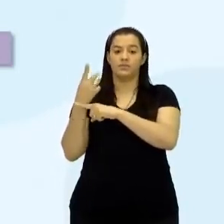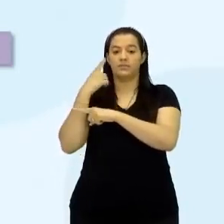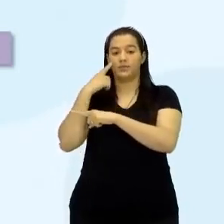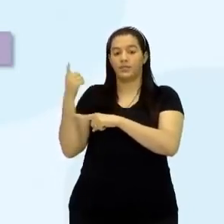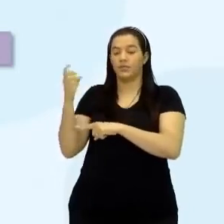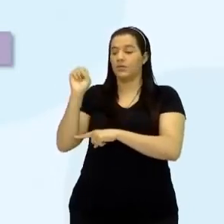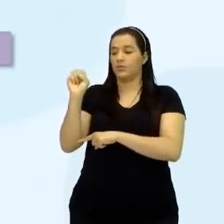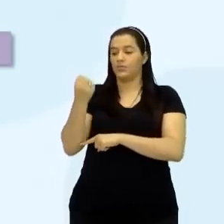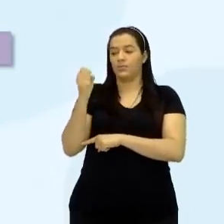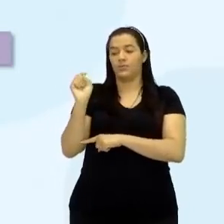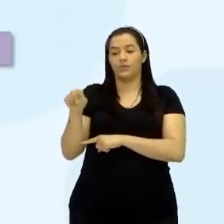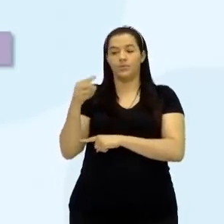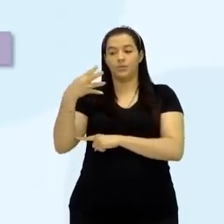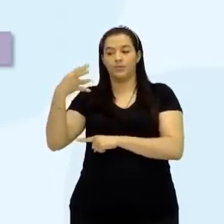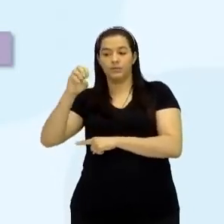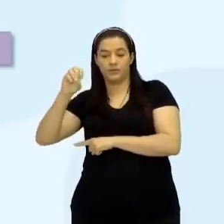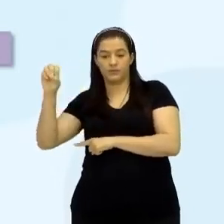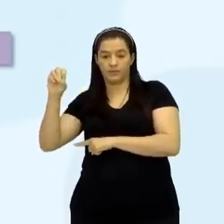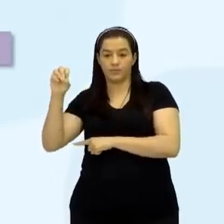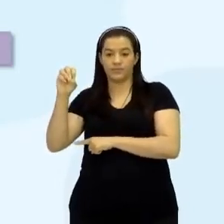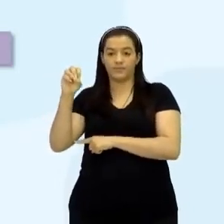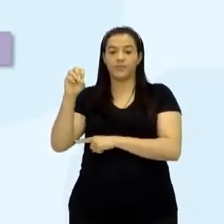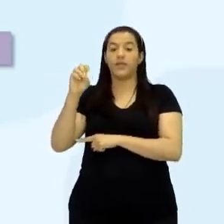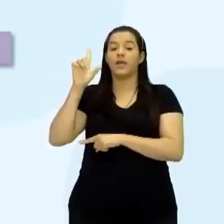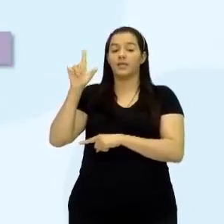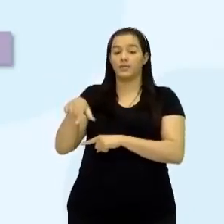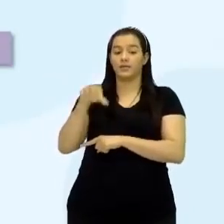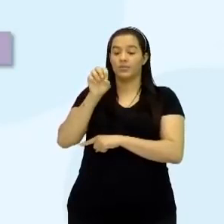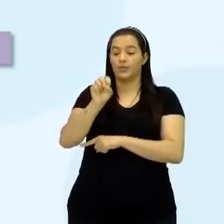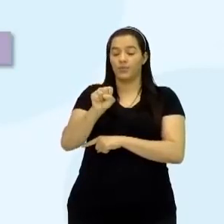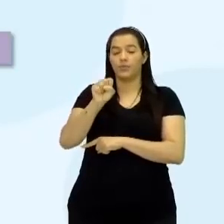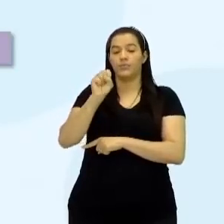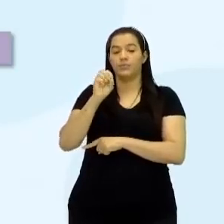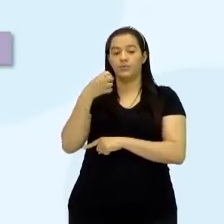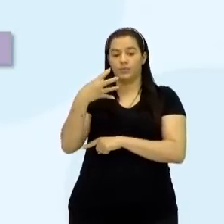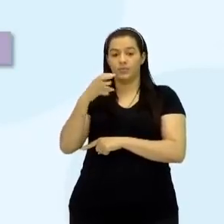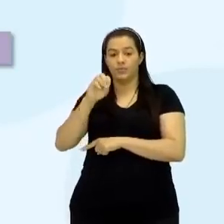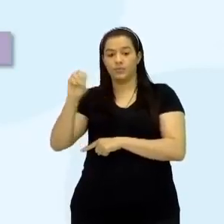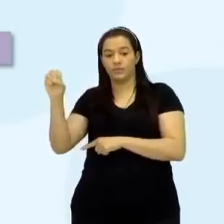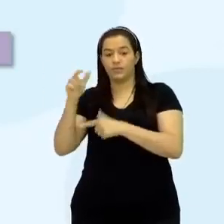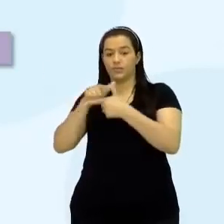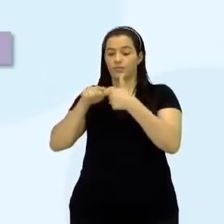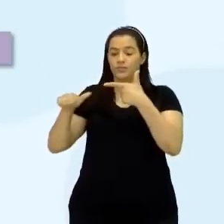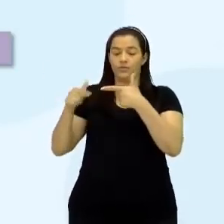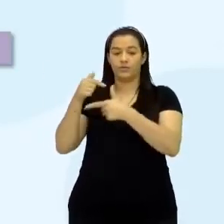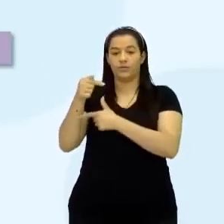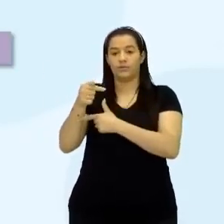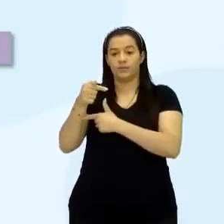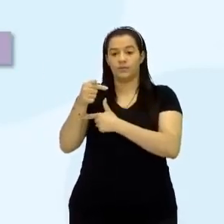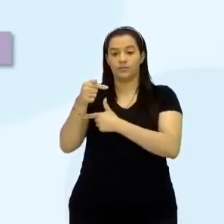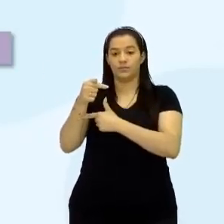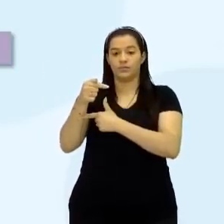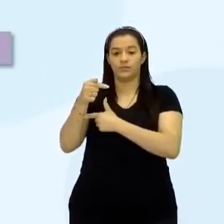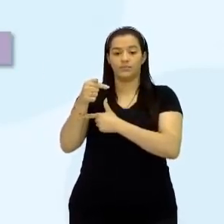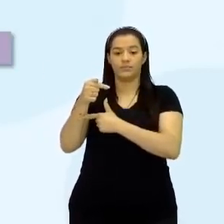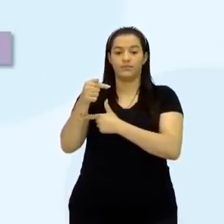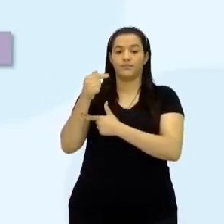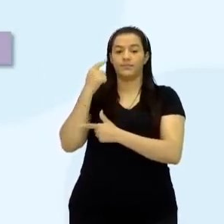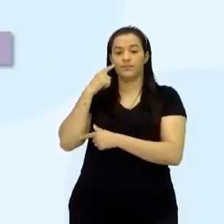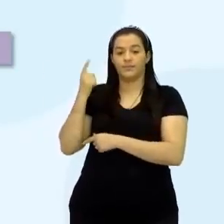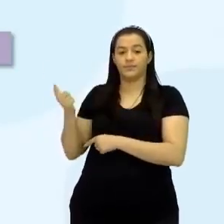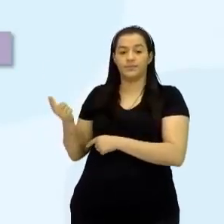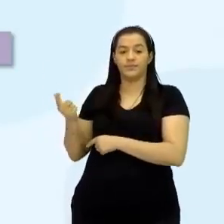Deu 8.400. Sim. E aí eu vou pegar o 8.400 e vou dividir pelo 7. Olha lá, dividir